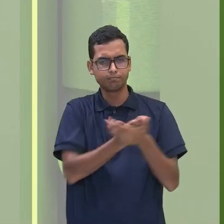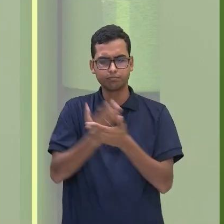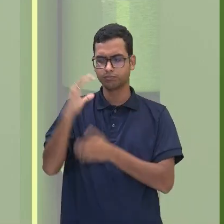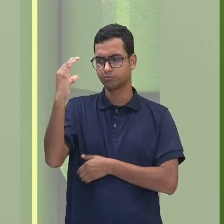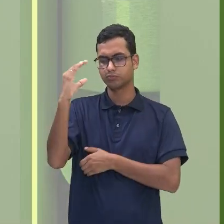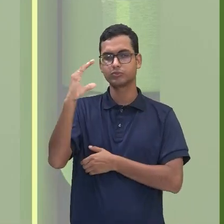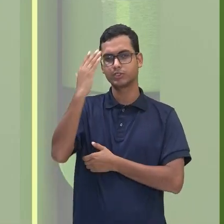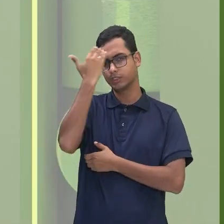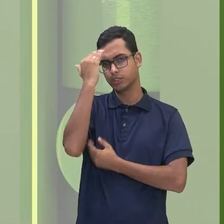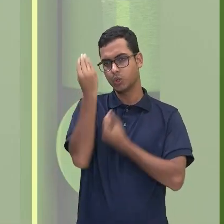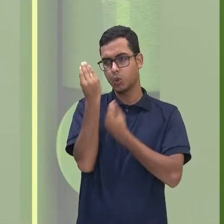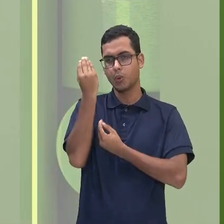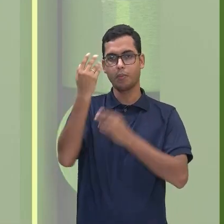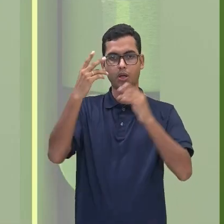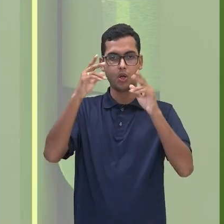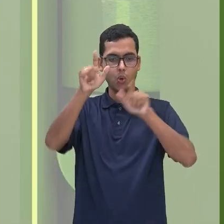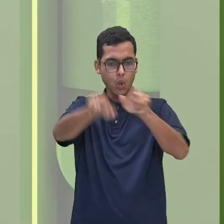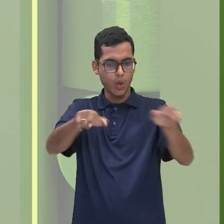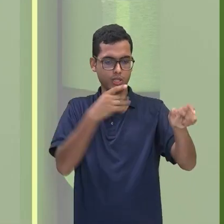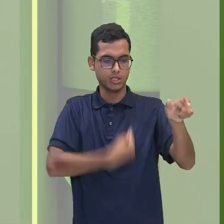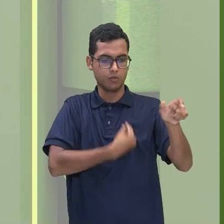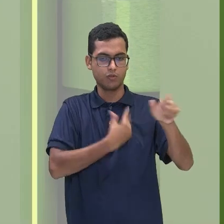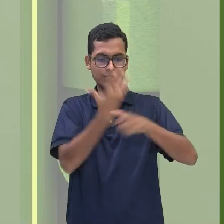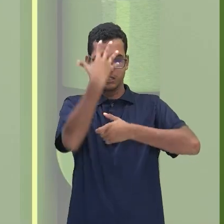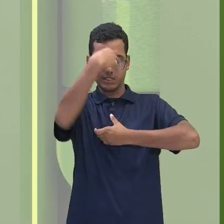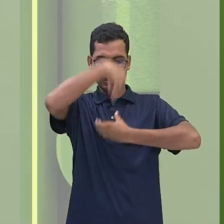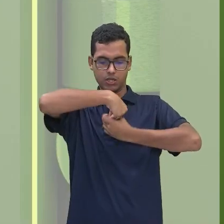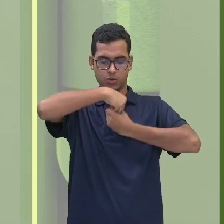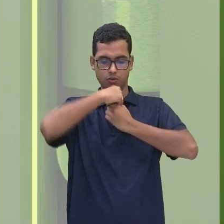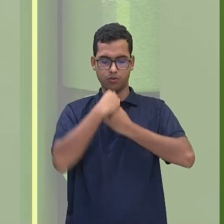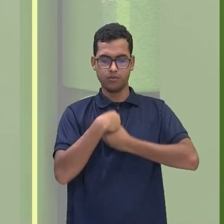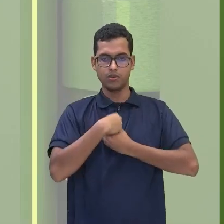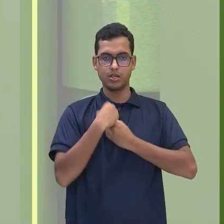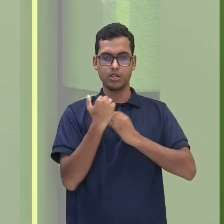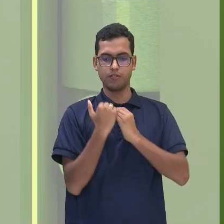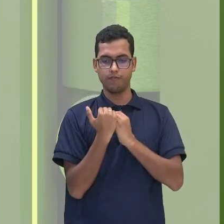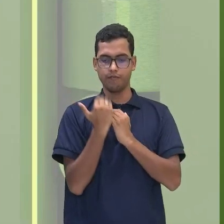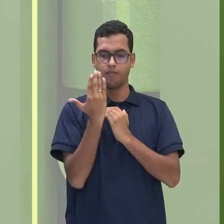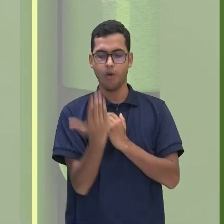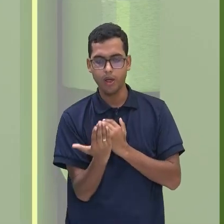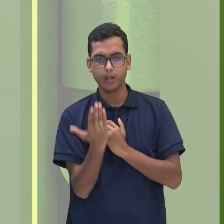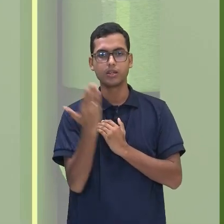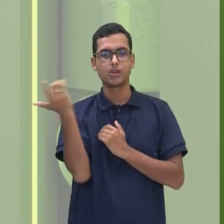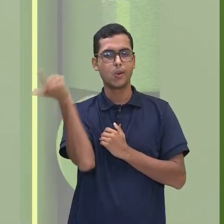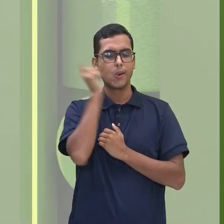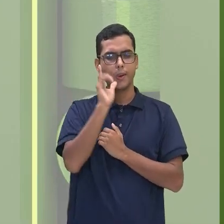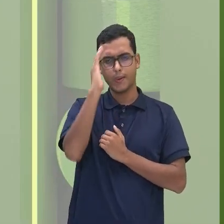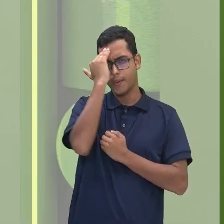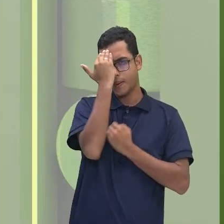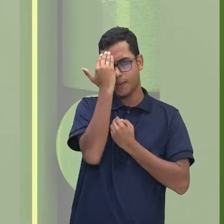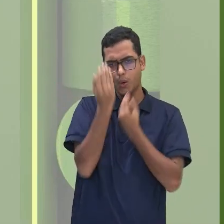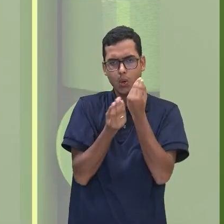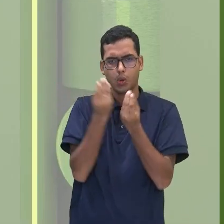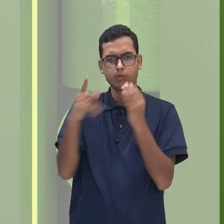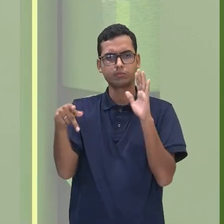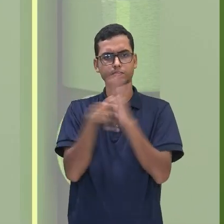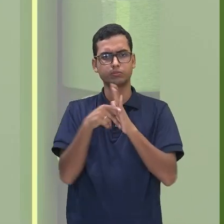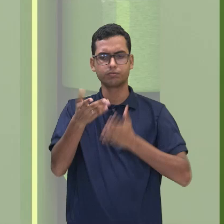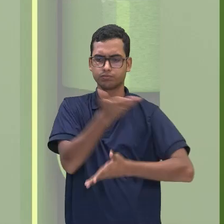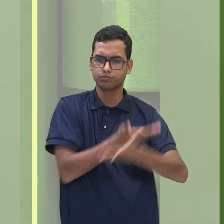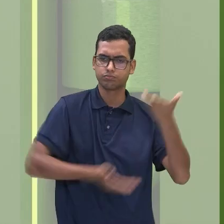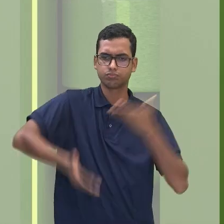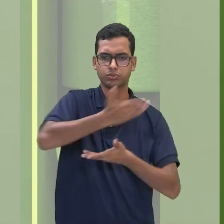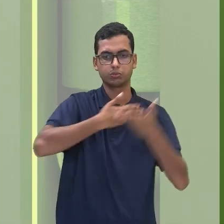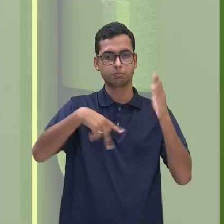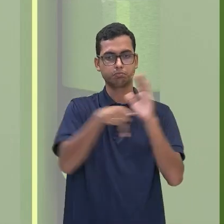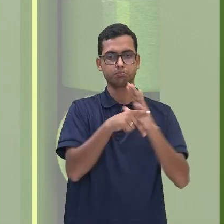fora, dentro do seu metabolismo, da sua fisiologia, e assim compreender como funciona essa interação do